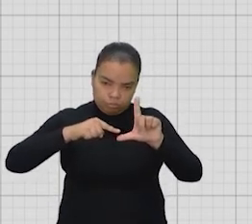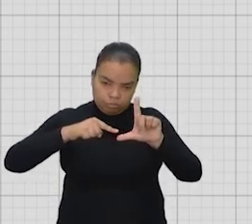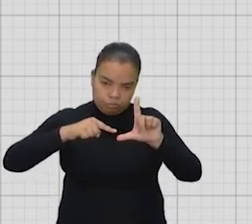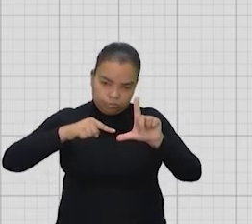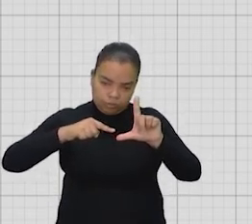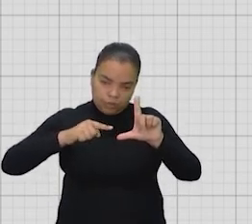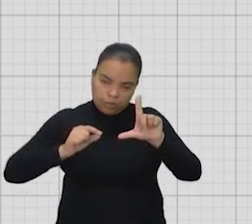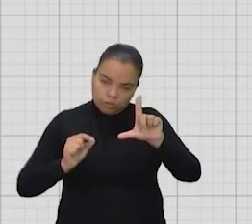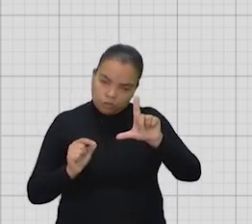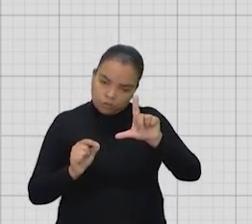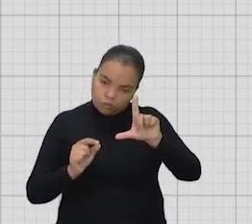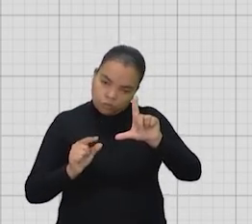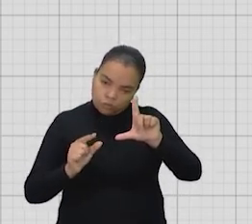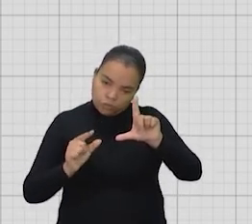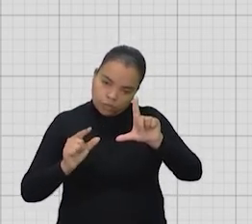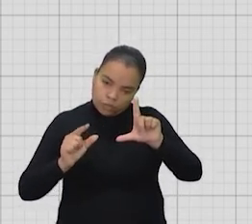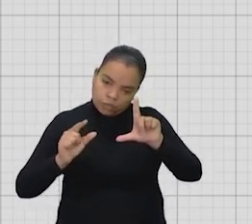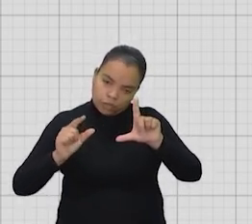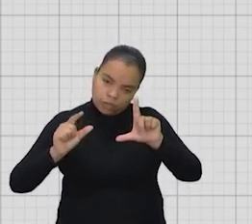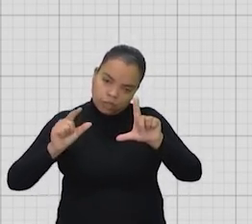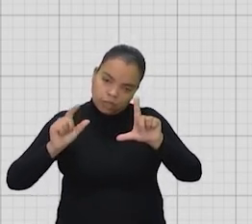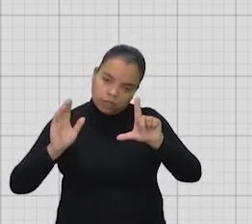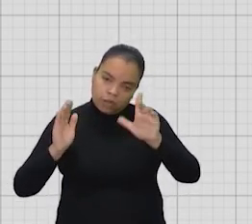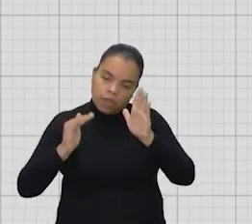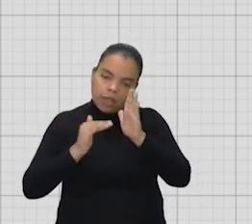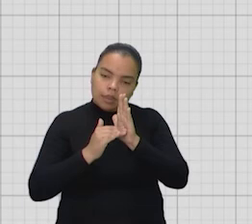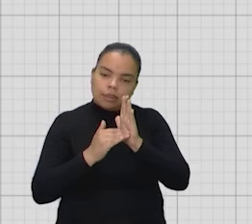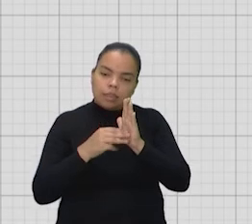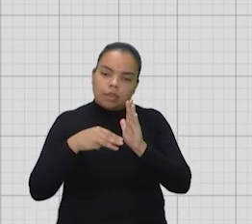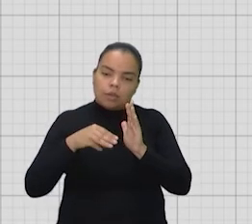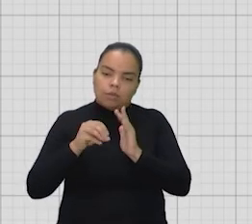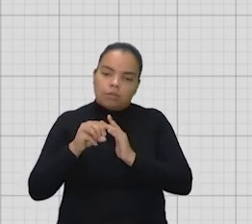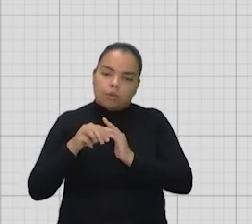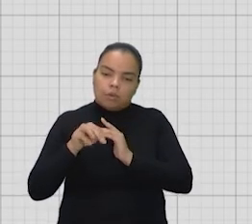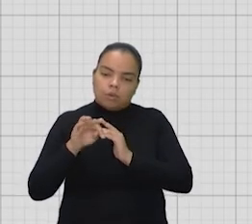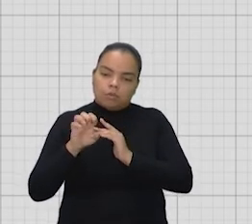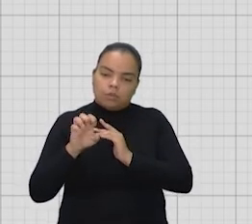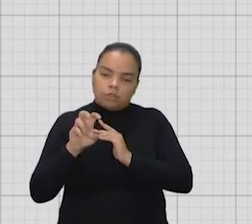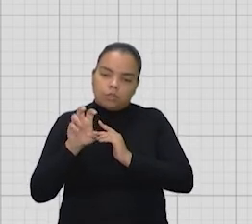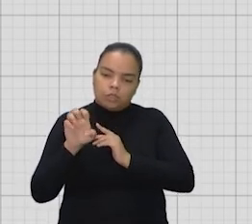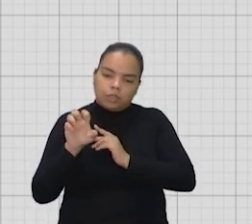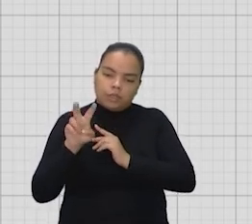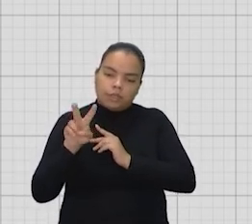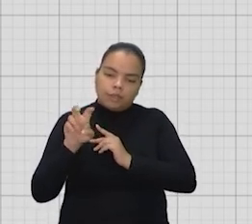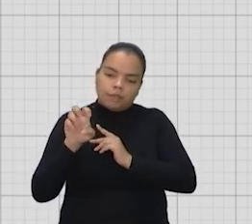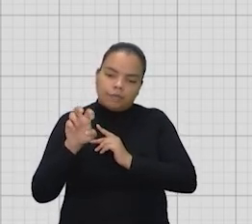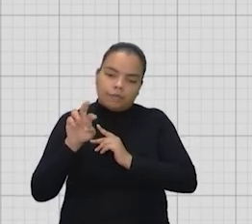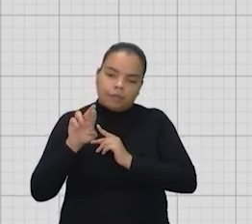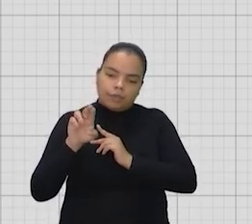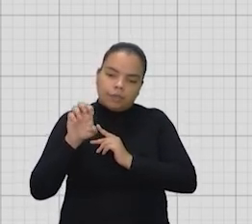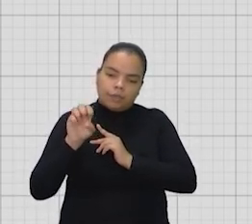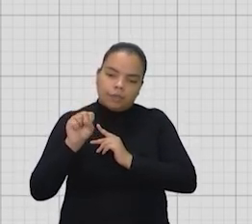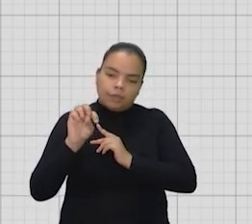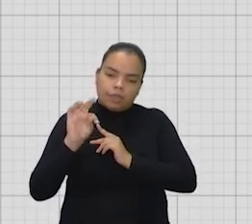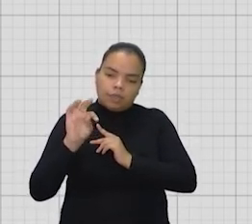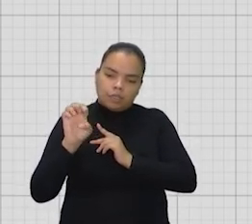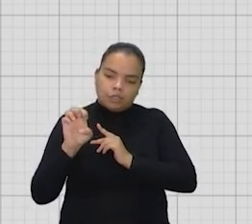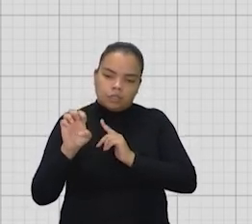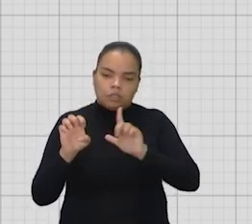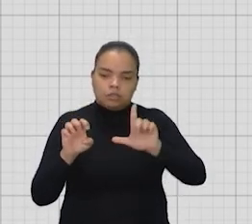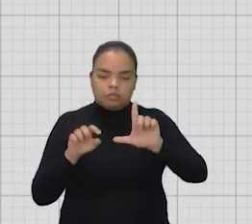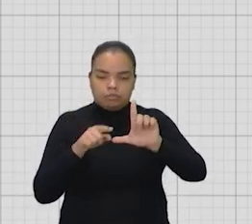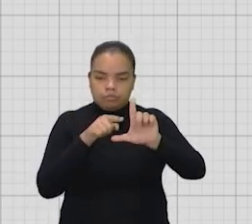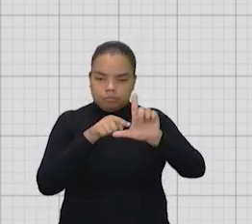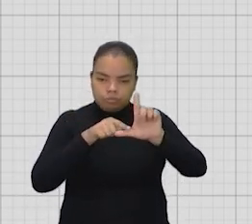altura, subindo até o Monte Everest, ó, este ponto B aqui é mais ou menos a altura do Monte Everest, que